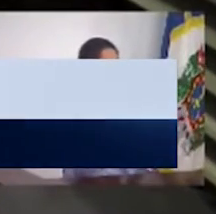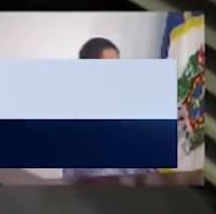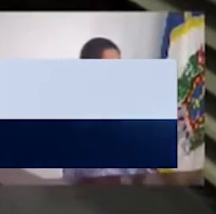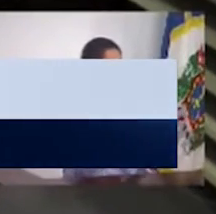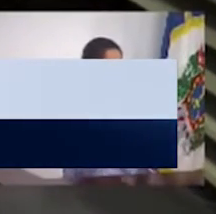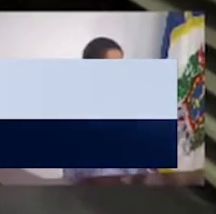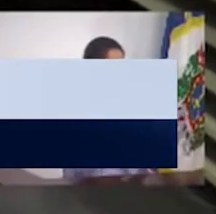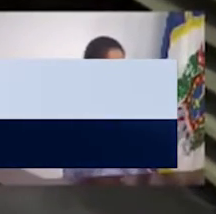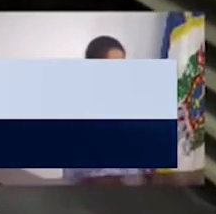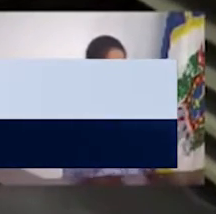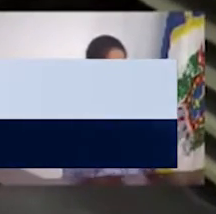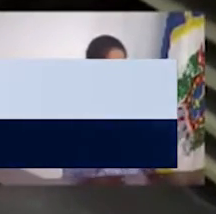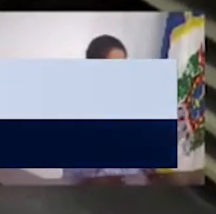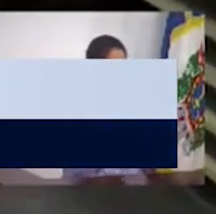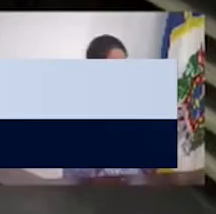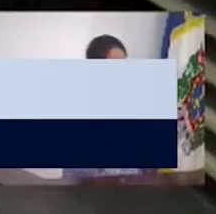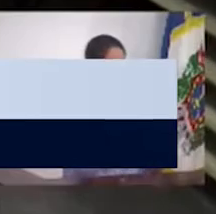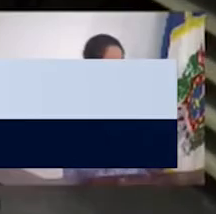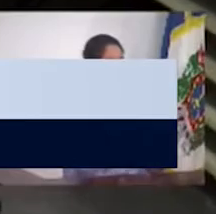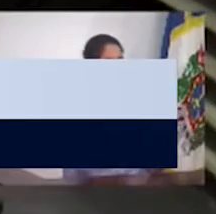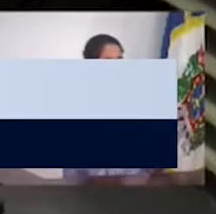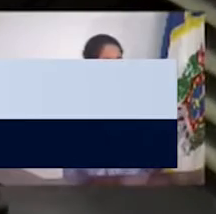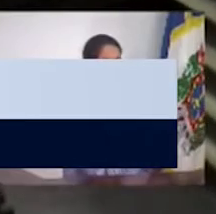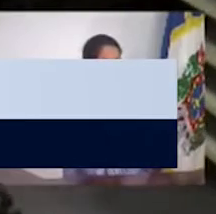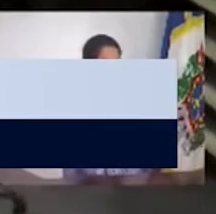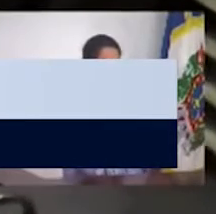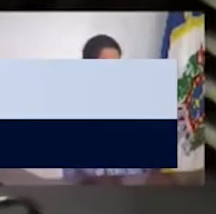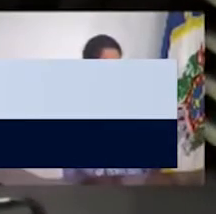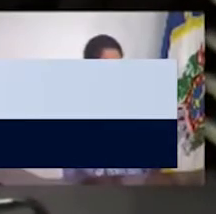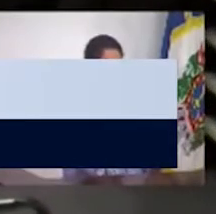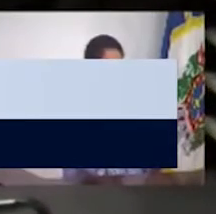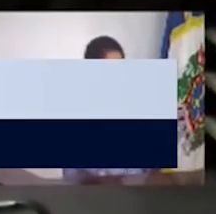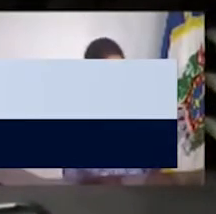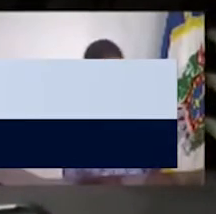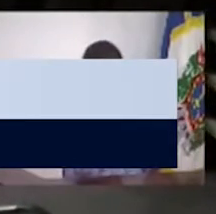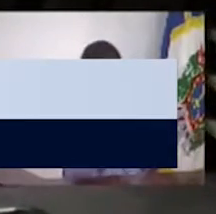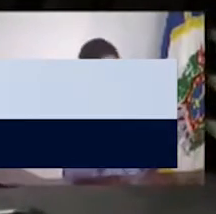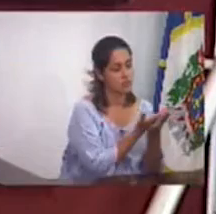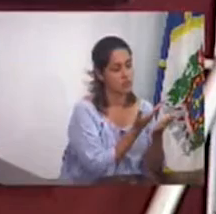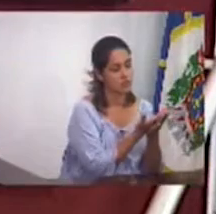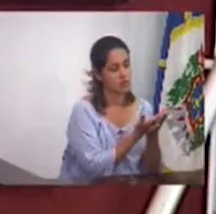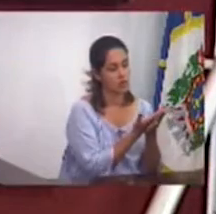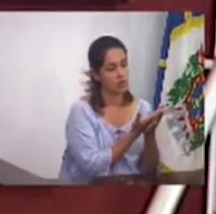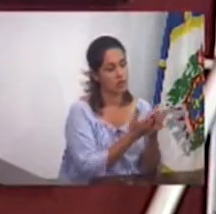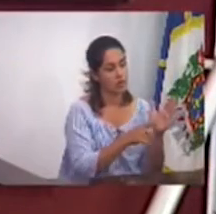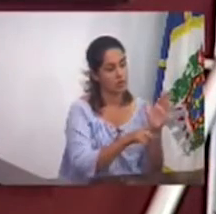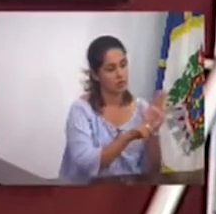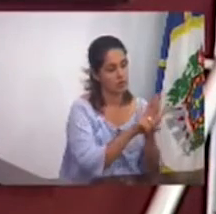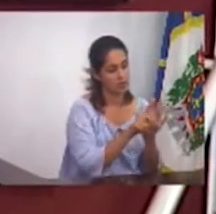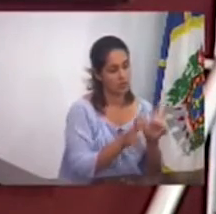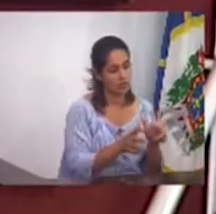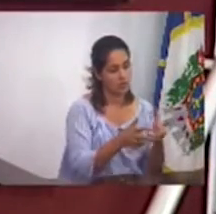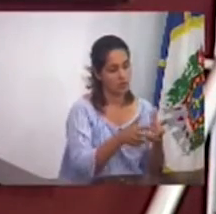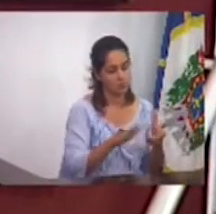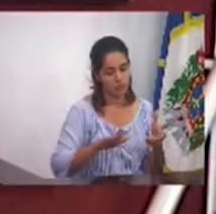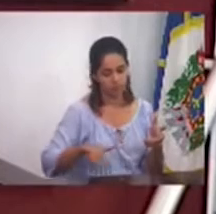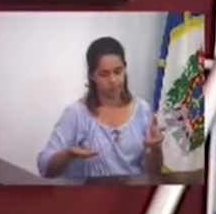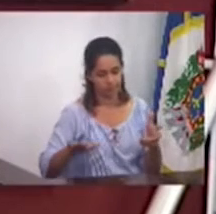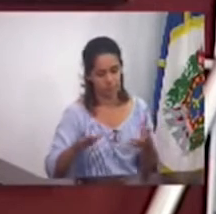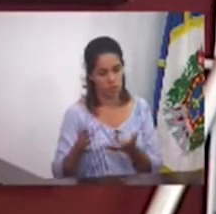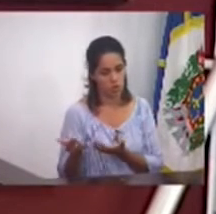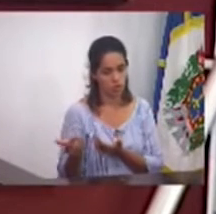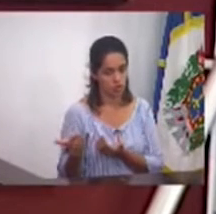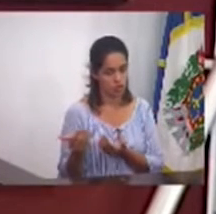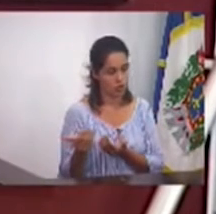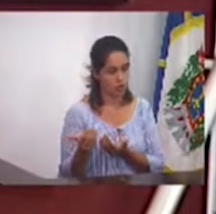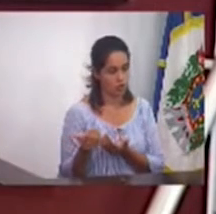convite para que os estudantes participem da iniciativa representando as escolas onde estudam e nós estamos programados reuniões